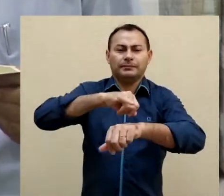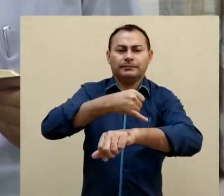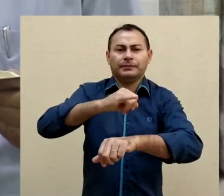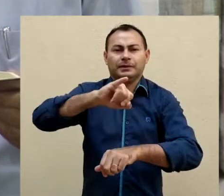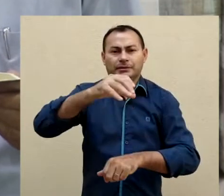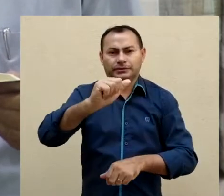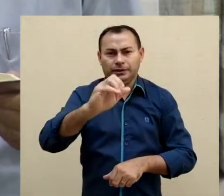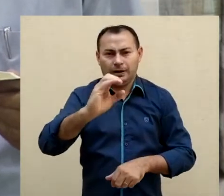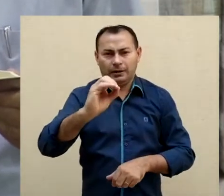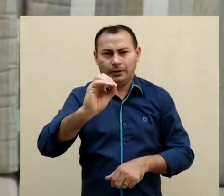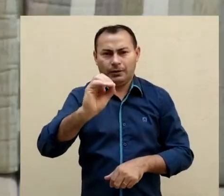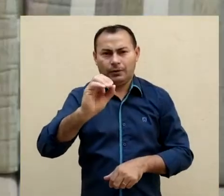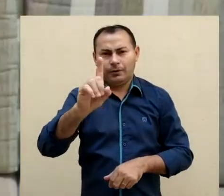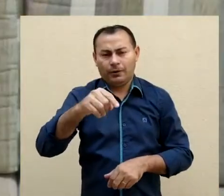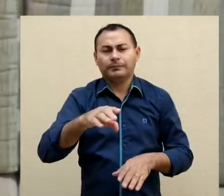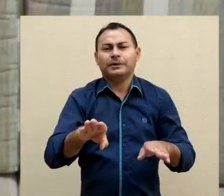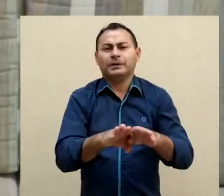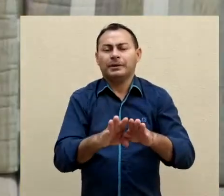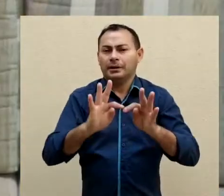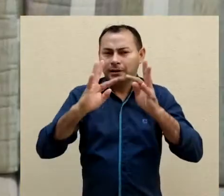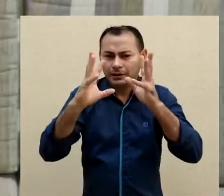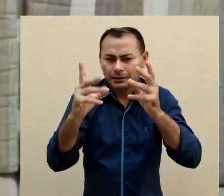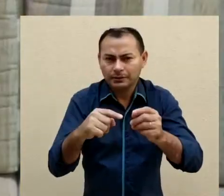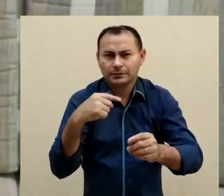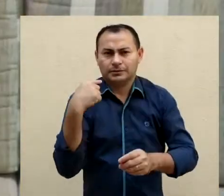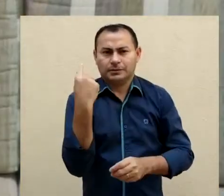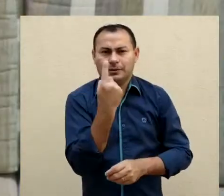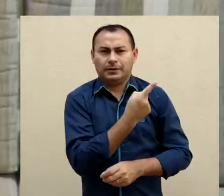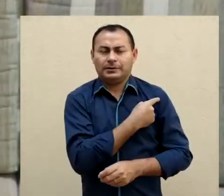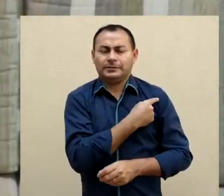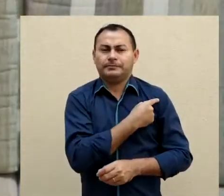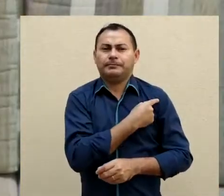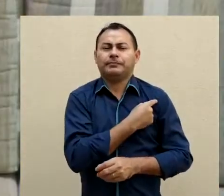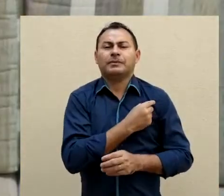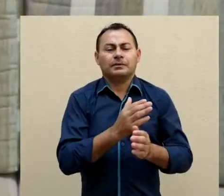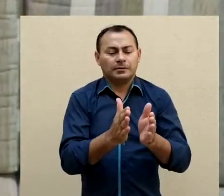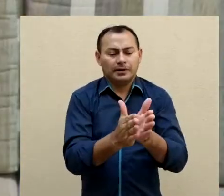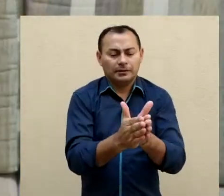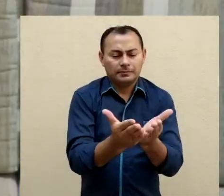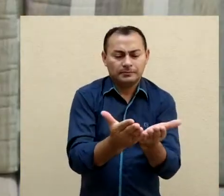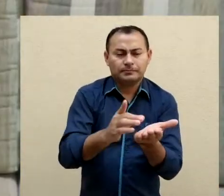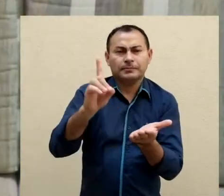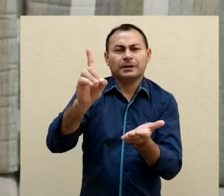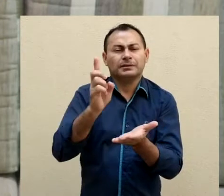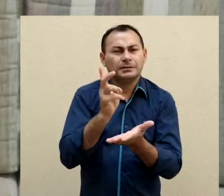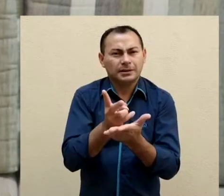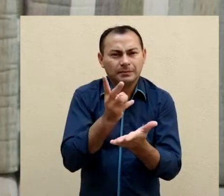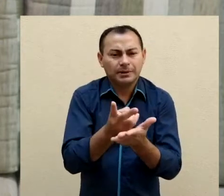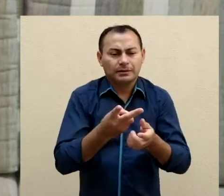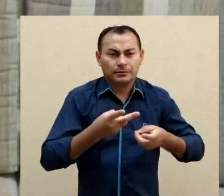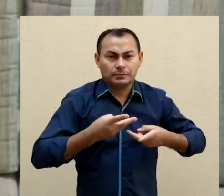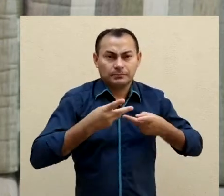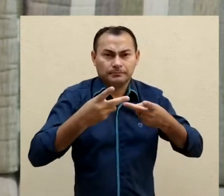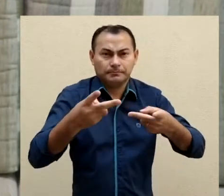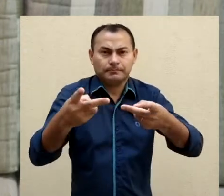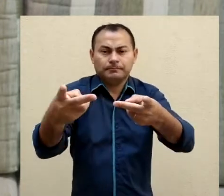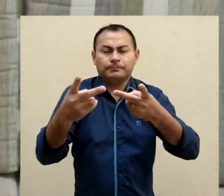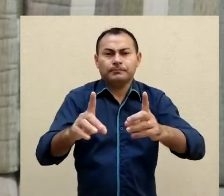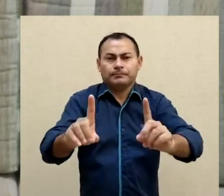a todos nós. A Palavra de Deus, em todo o seu tempo, nos convida a defender a